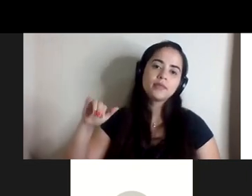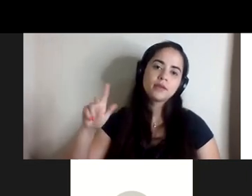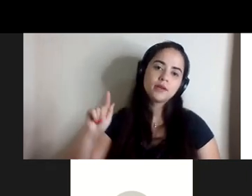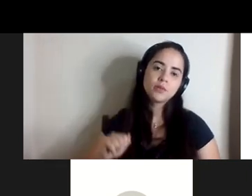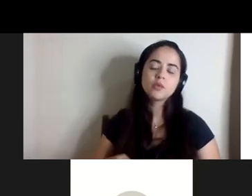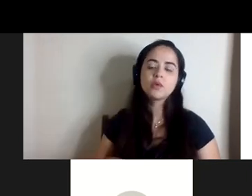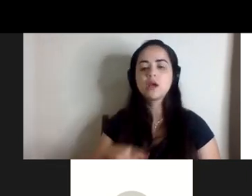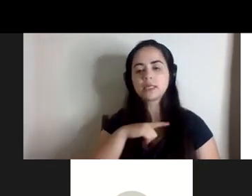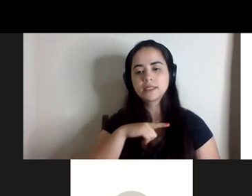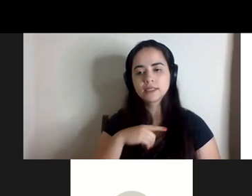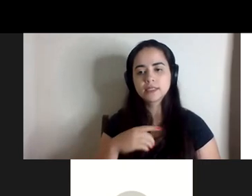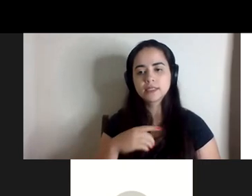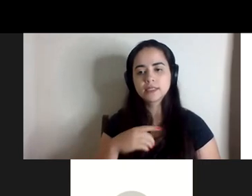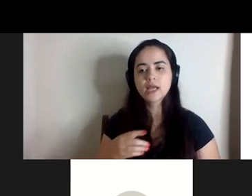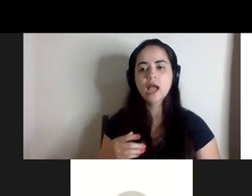assim, muito